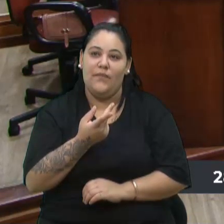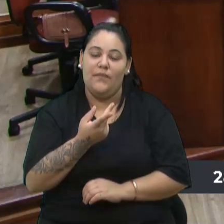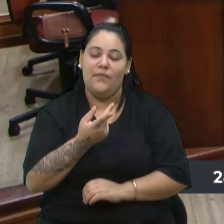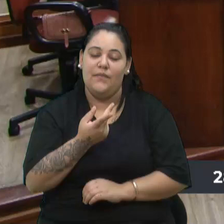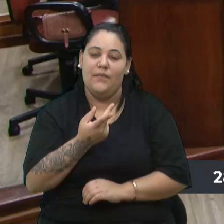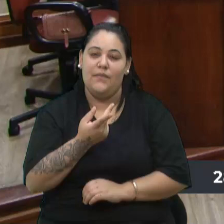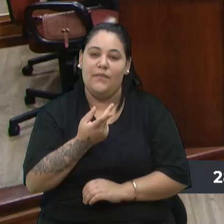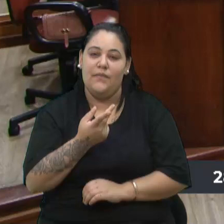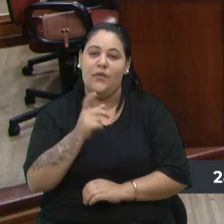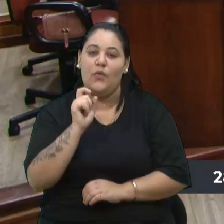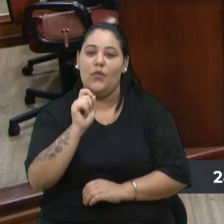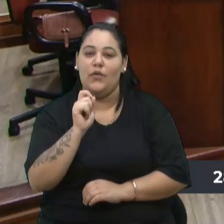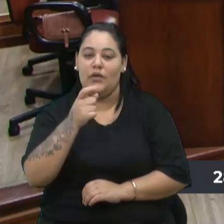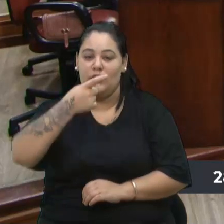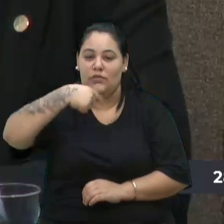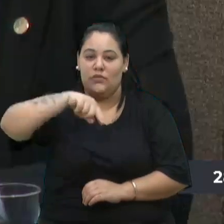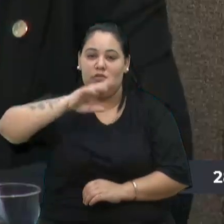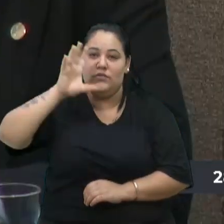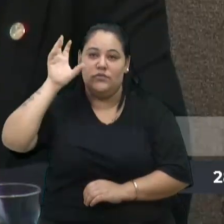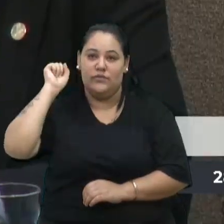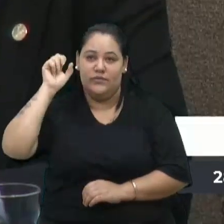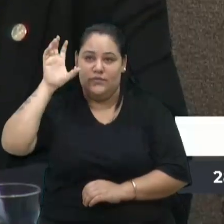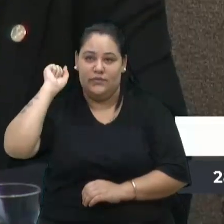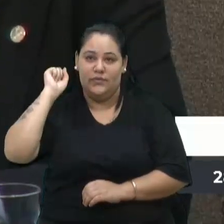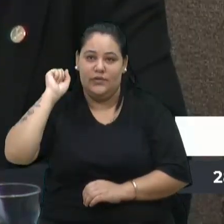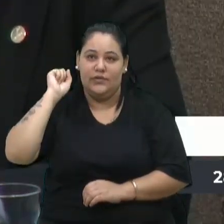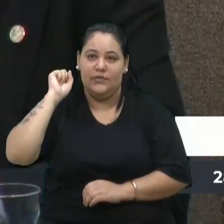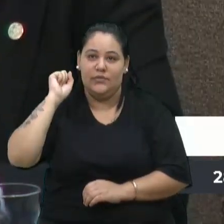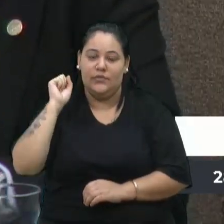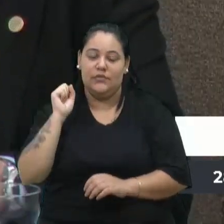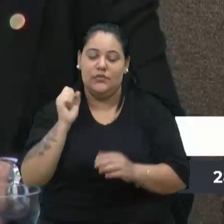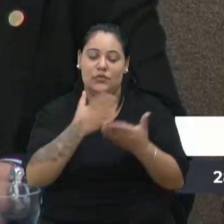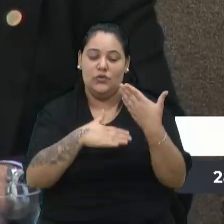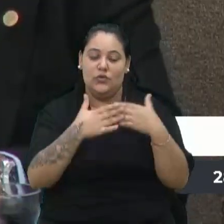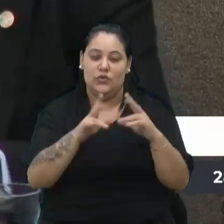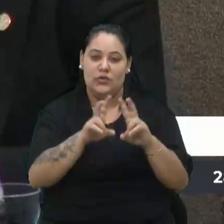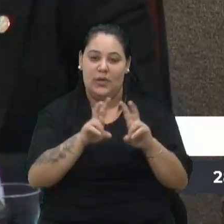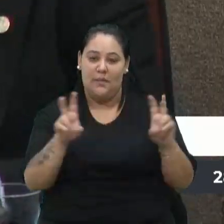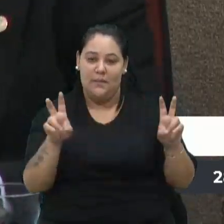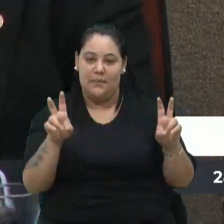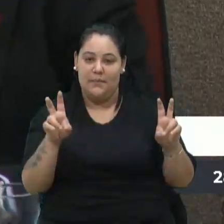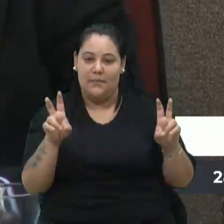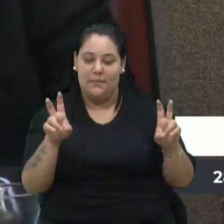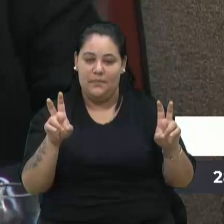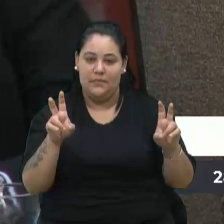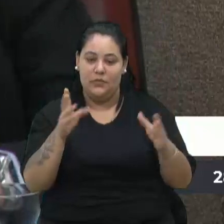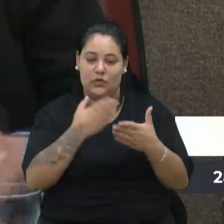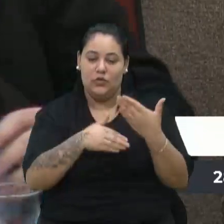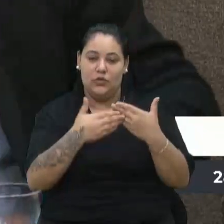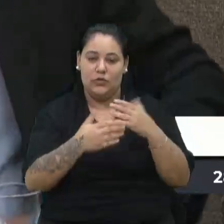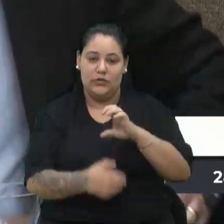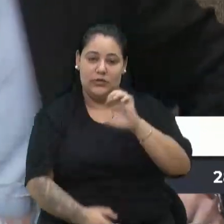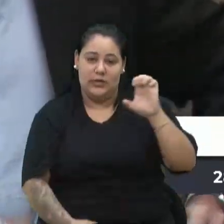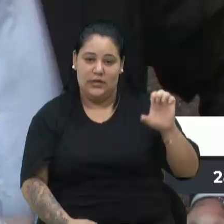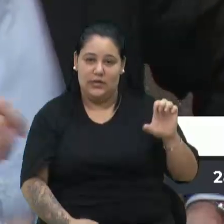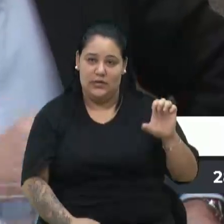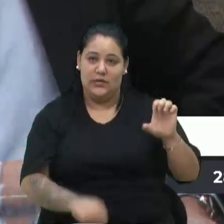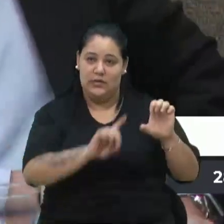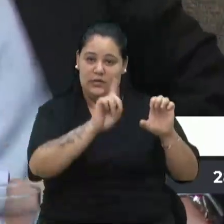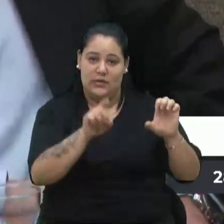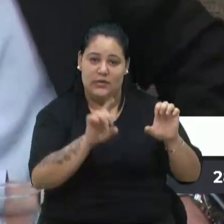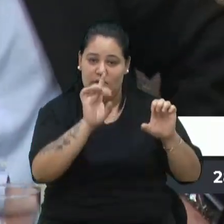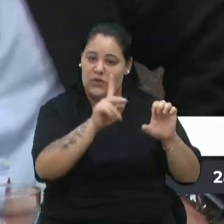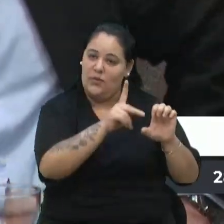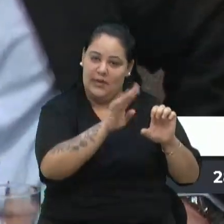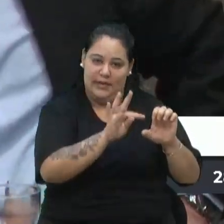o que a gente ouve, as bancadas de toda a esquerda, e quando eu digo toda a esquerda não é só o PT, são várias,